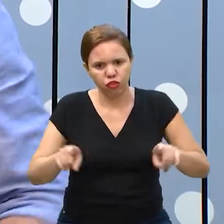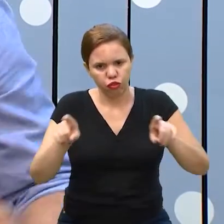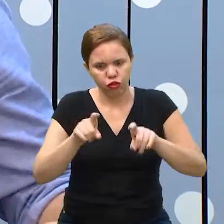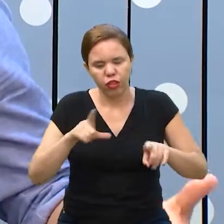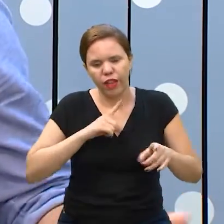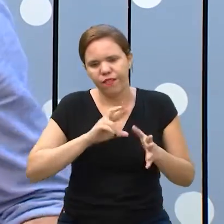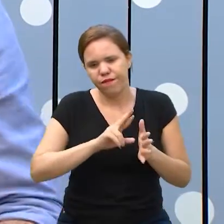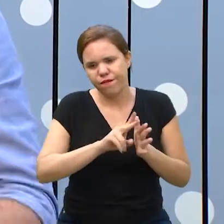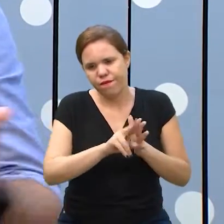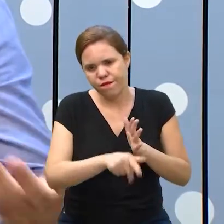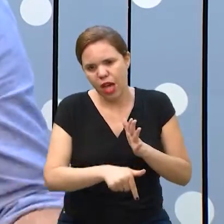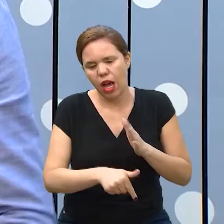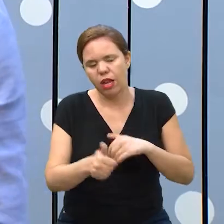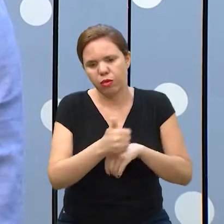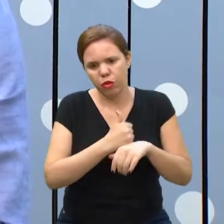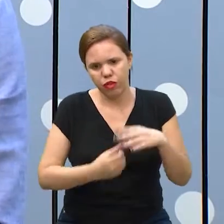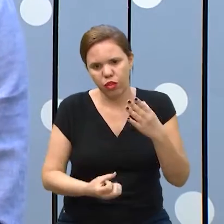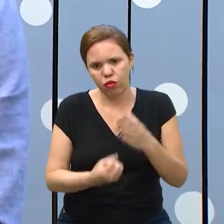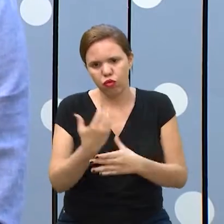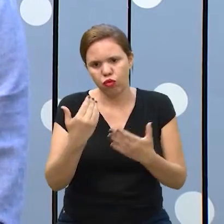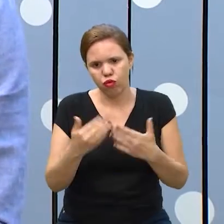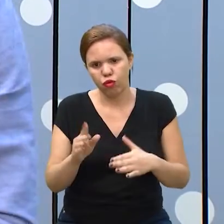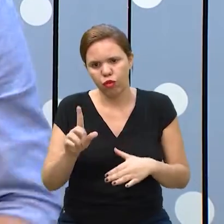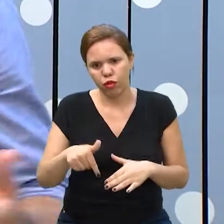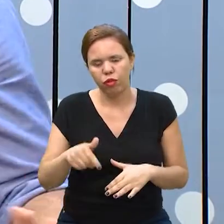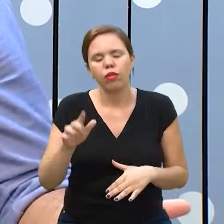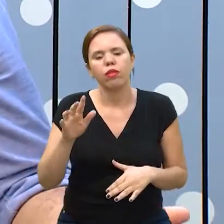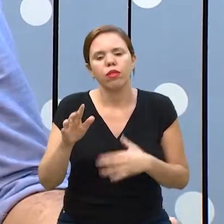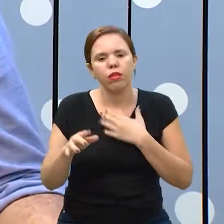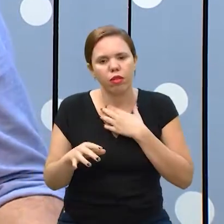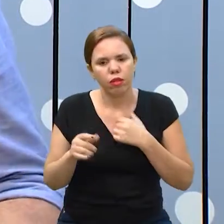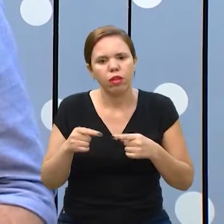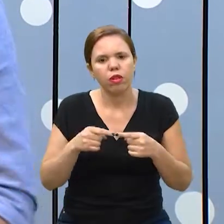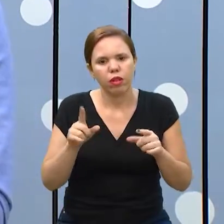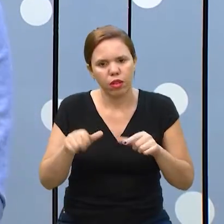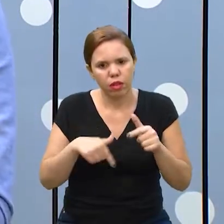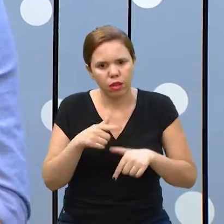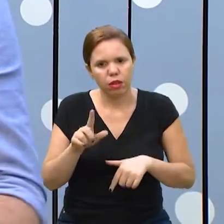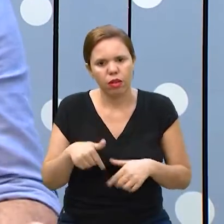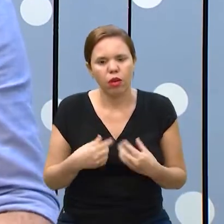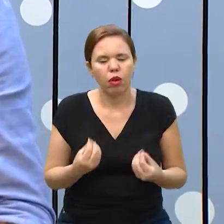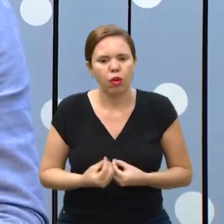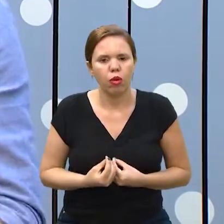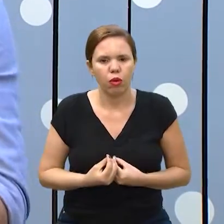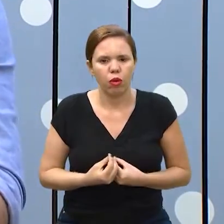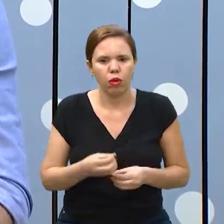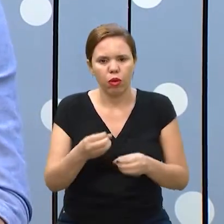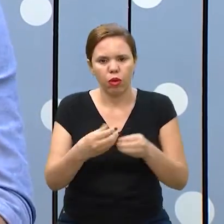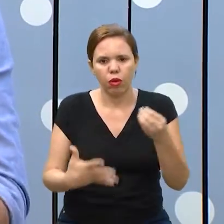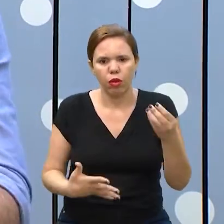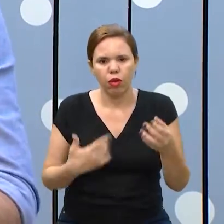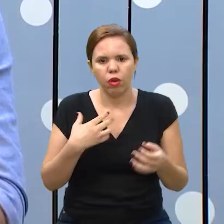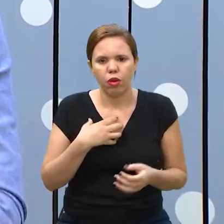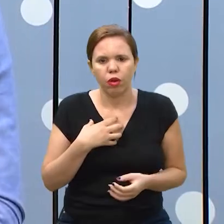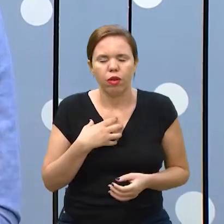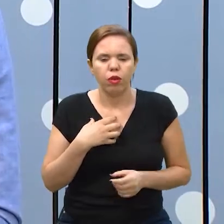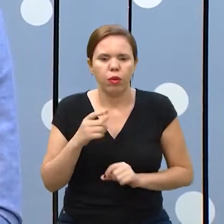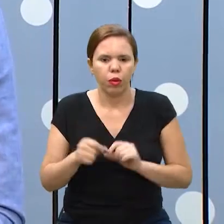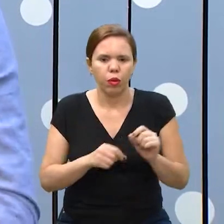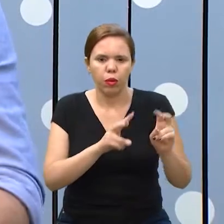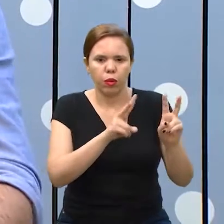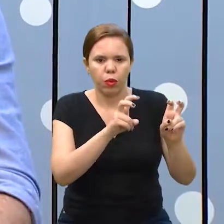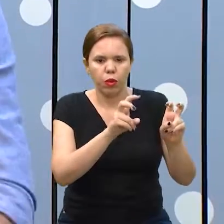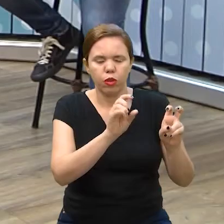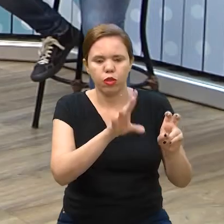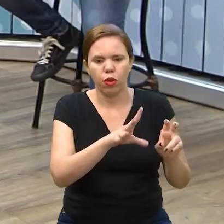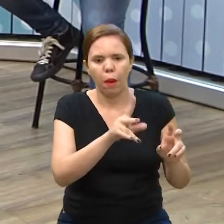né? Então tem várias profissões que nasceram, que surgiram, e eu acho que faz total sentido trabalhar isso até como um produtor de conteúdo. Para mim faz mais sentido do